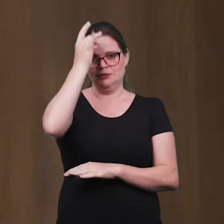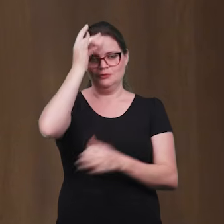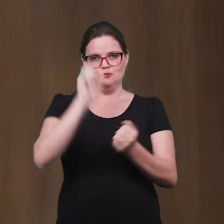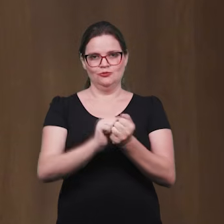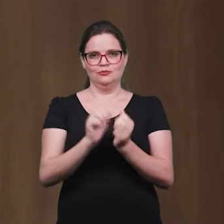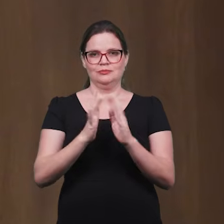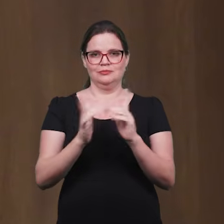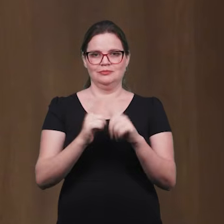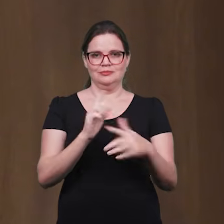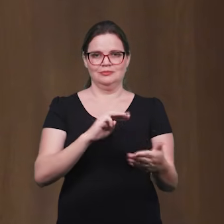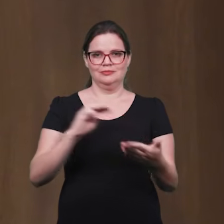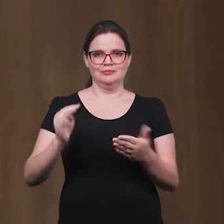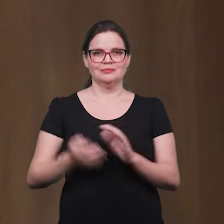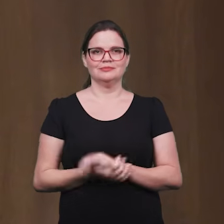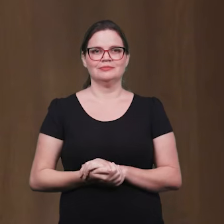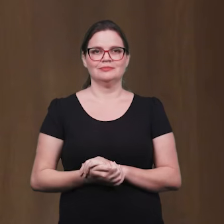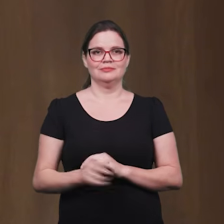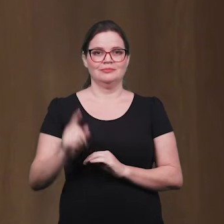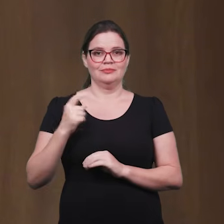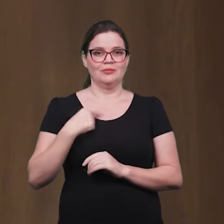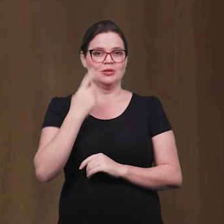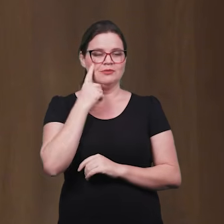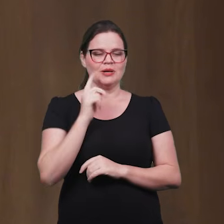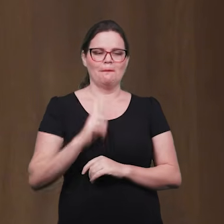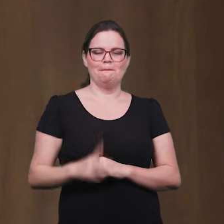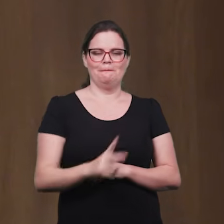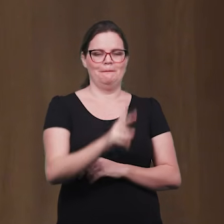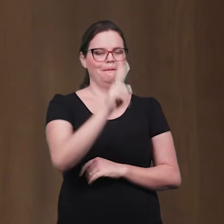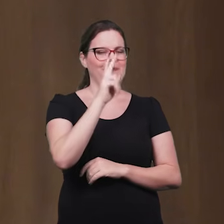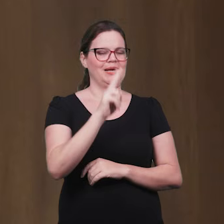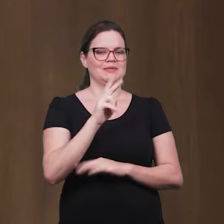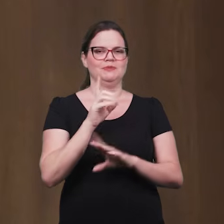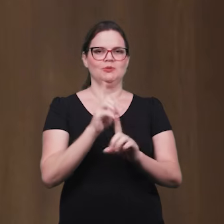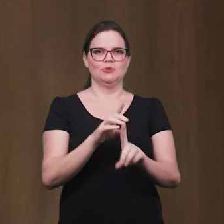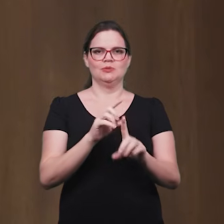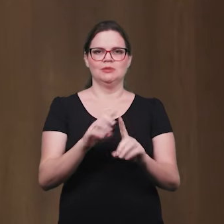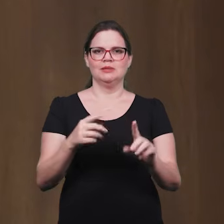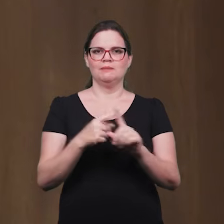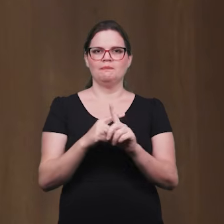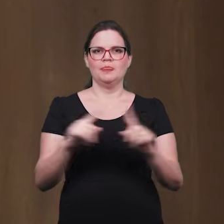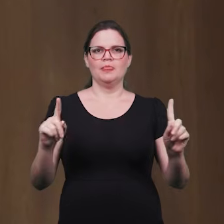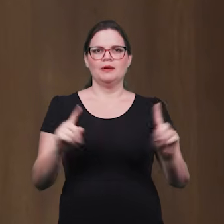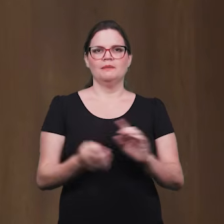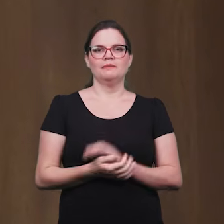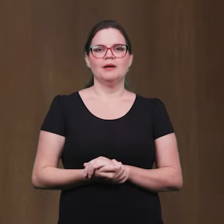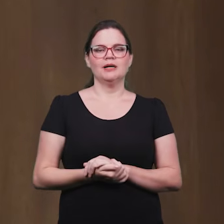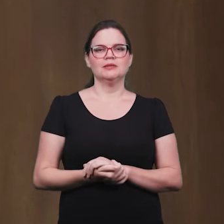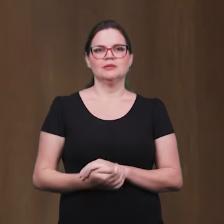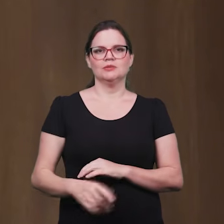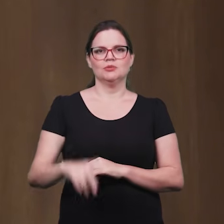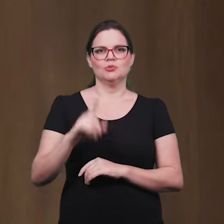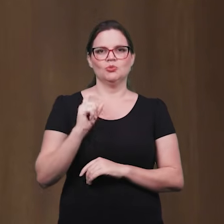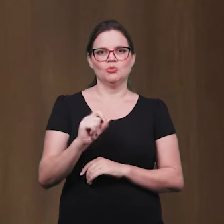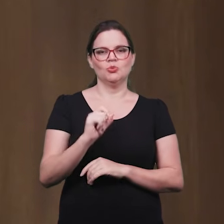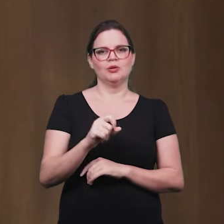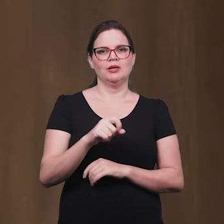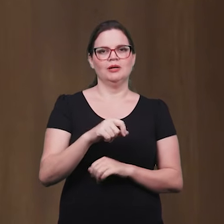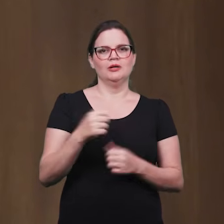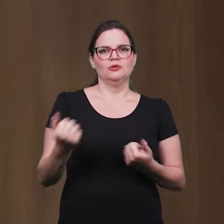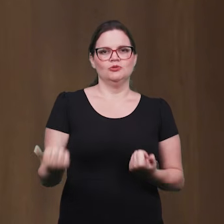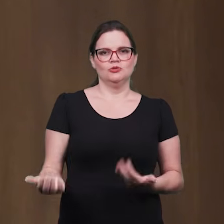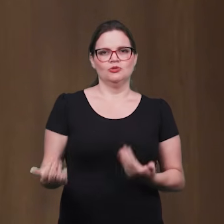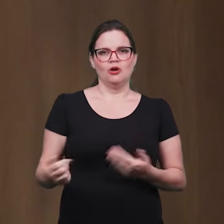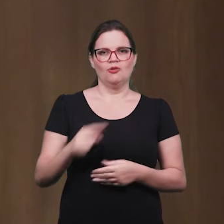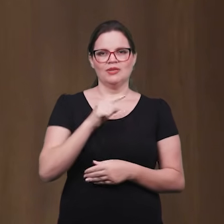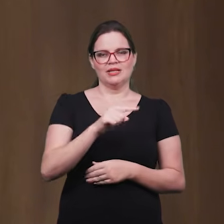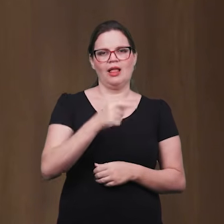convosco. Vemos que é o mesmo evangelho, mas, pastor Elias, uma mensagem dos jovens da Lituânia